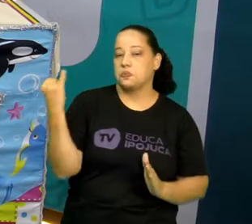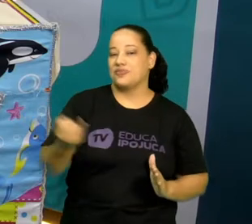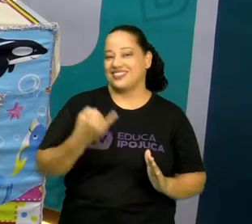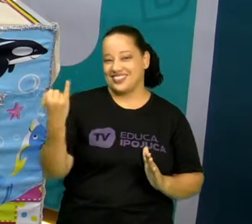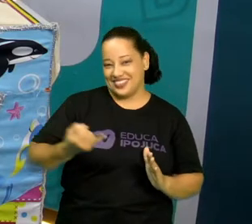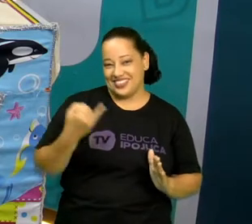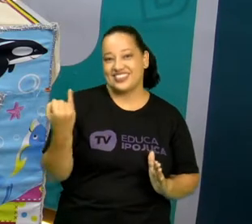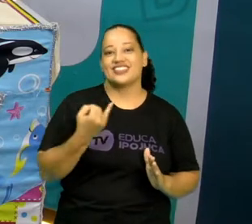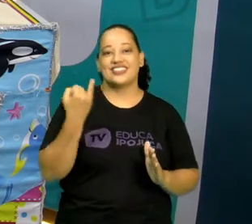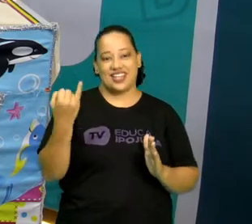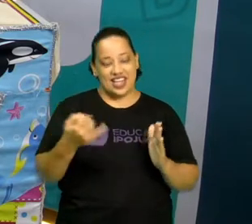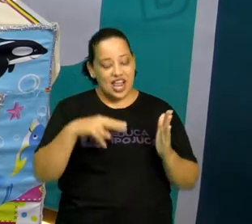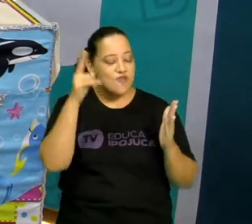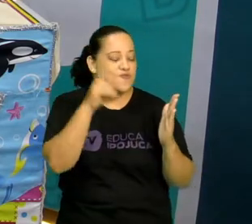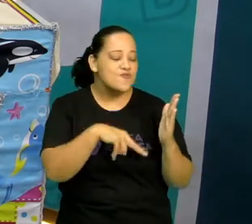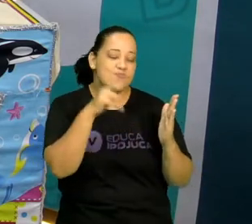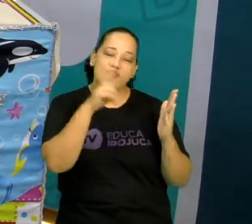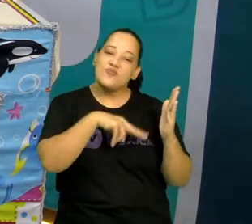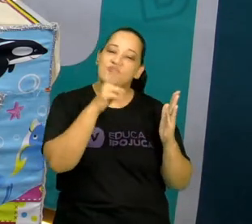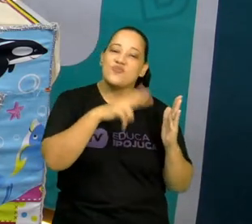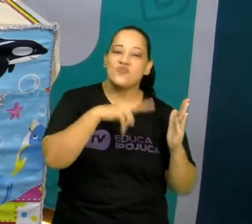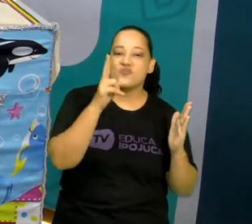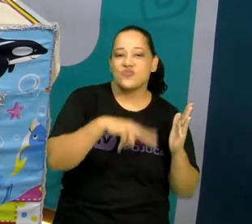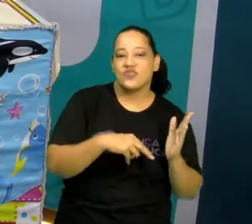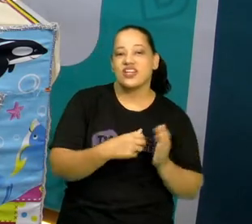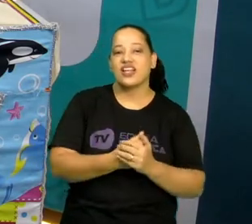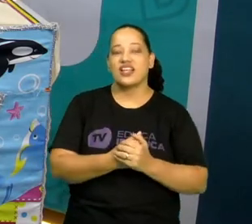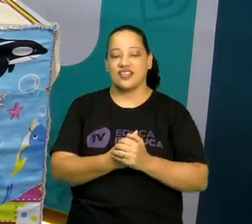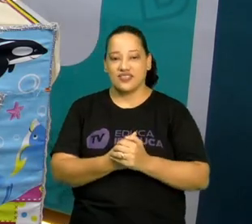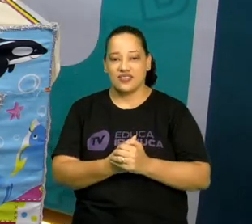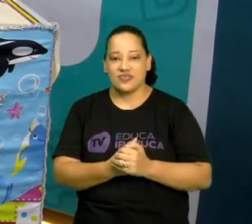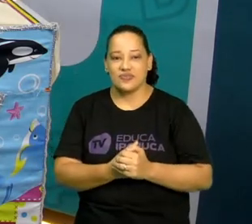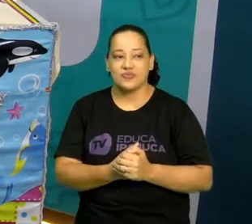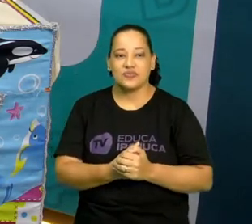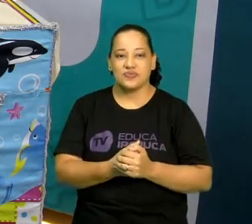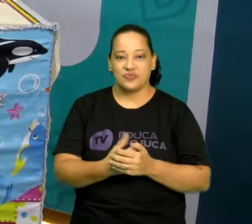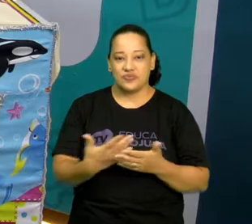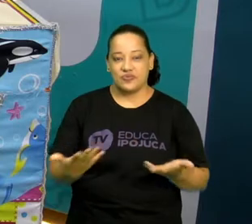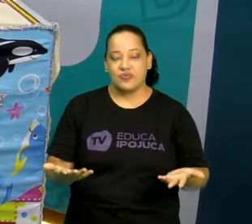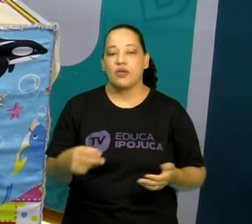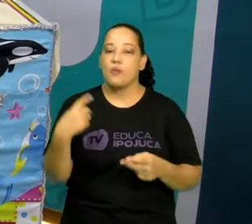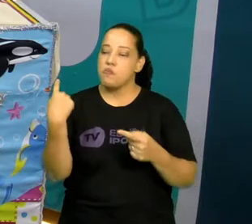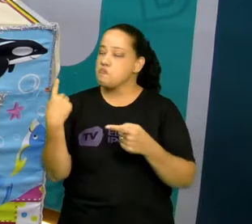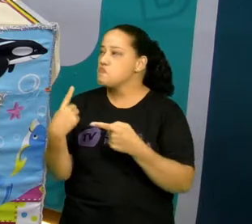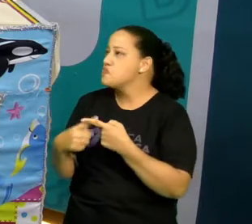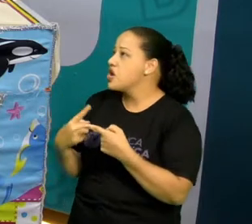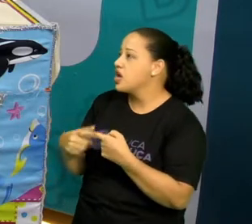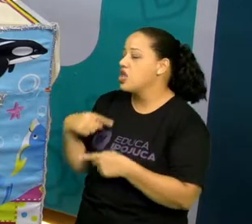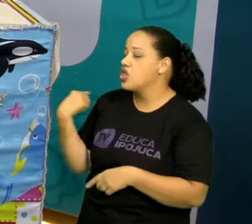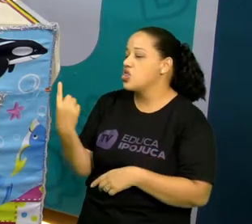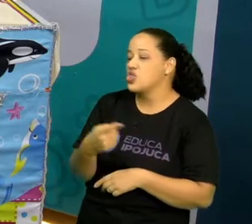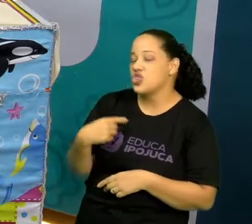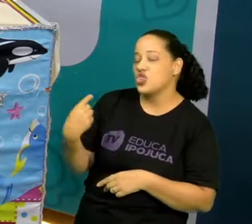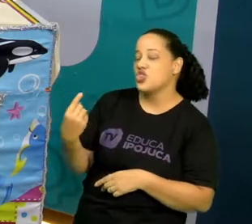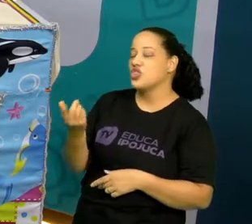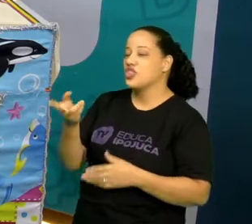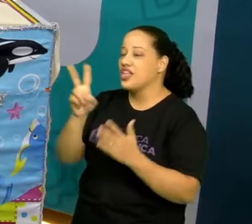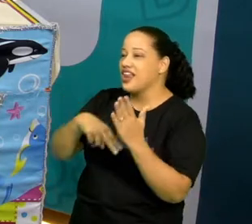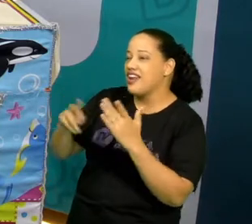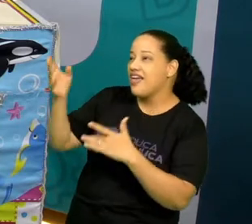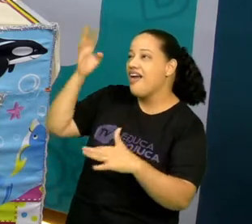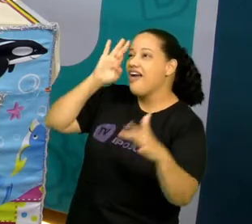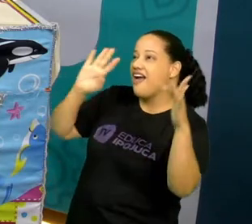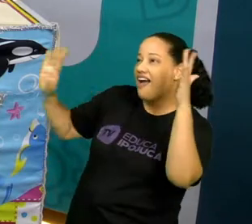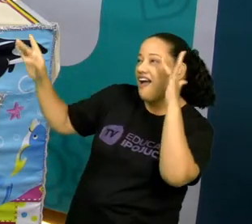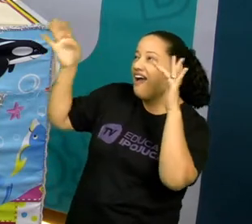criançada? Exatamente. Sempre tá lendo, né, isso, Leiturinha? Exato. Quando a gente lê, a gente viaja.